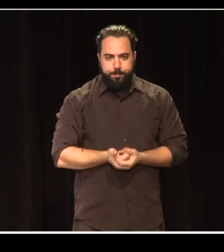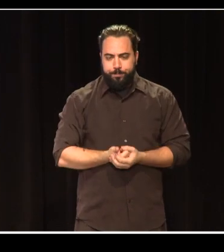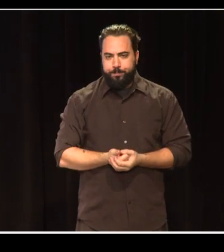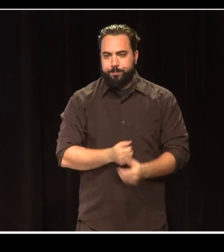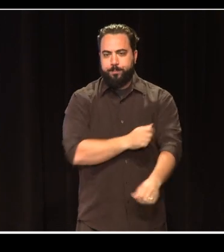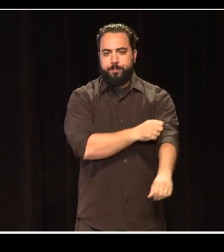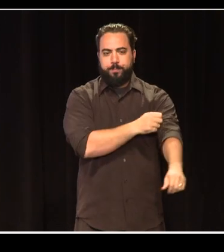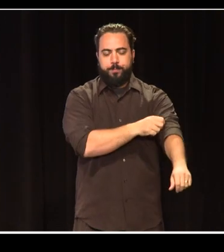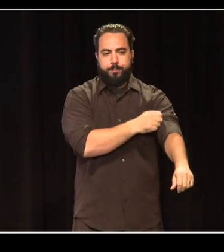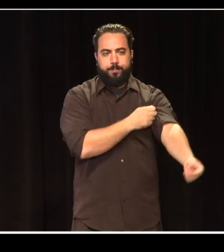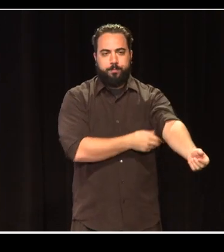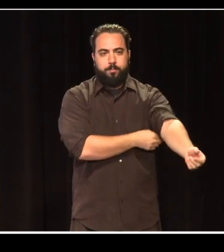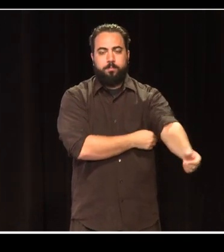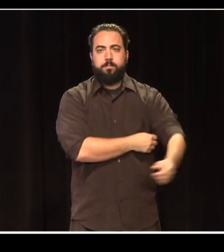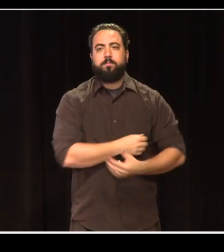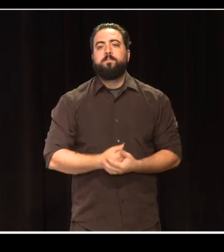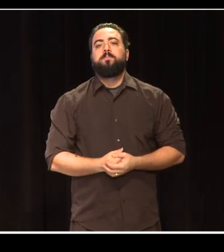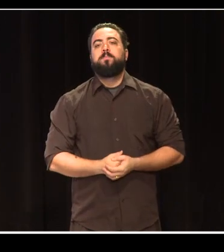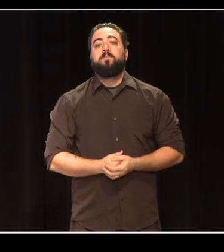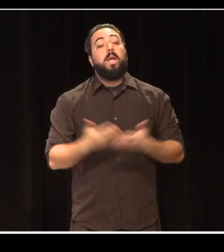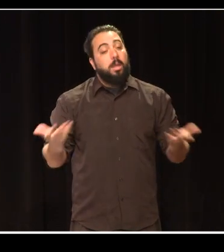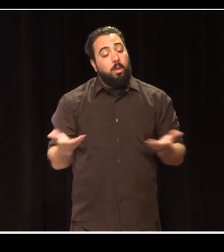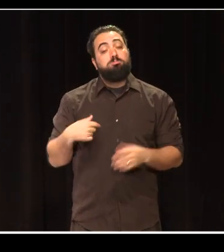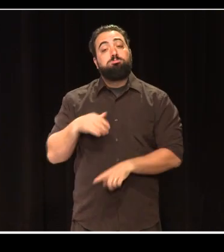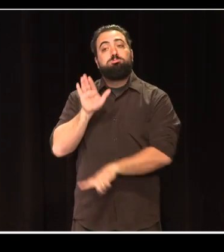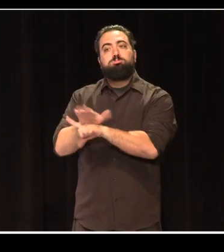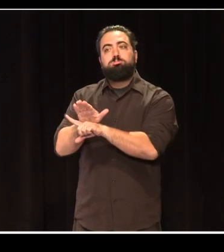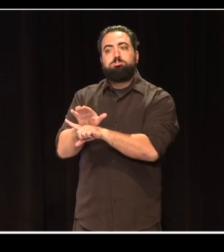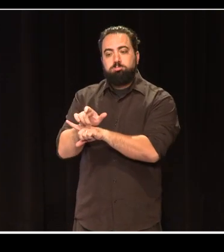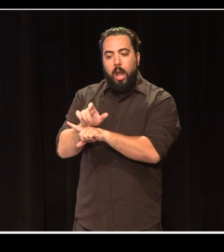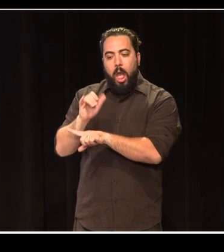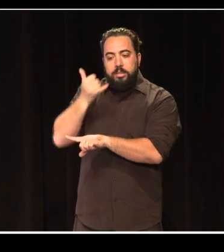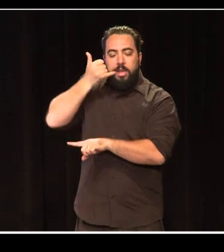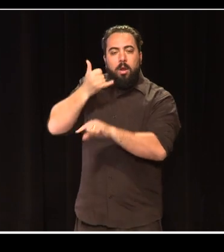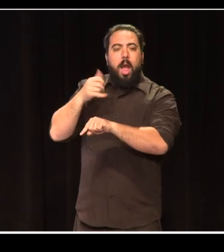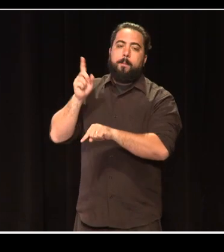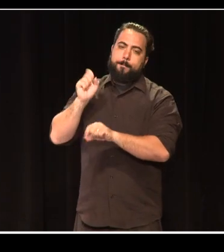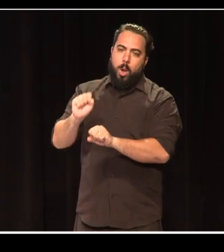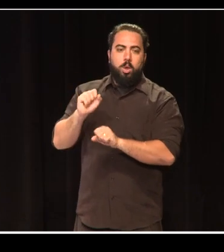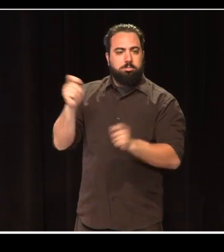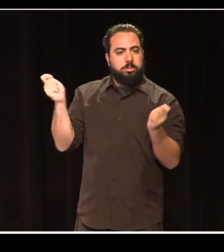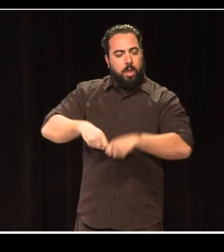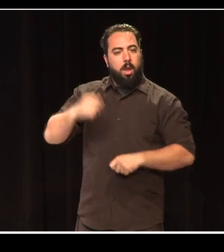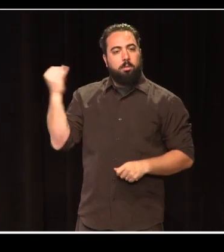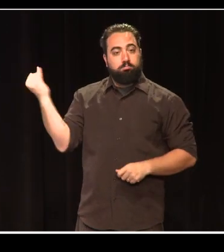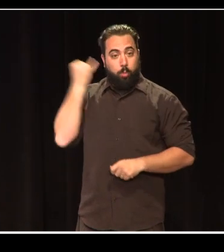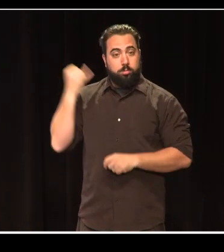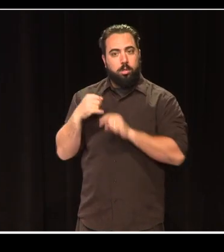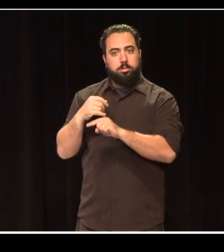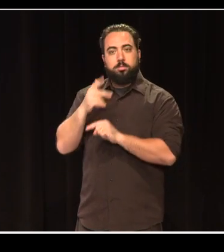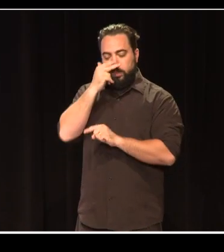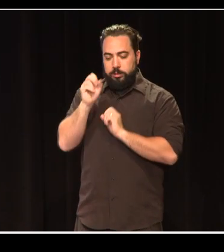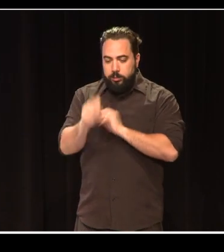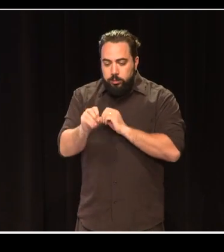coisa? Então, a gente defende que os aparelhos celulares, eles podem ser importantes, né, nessa educação de surdos, porque a gente ainda